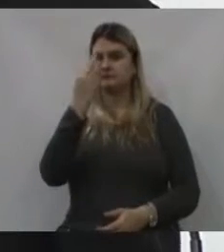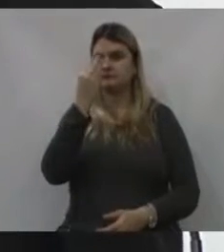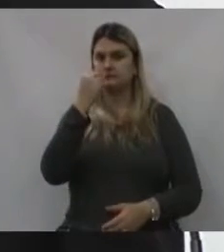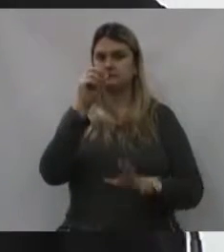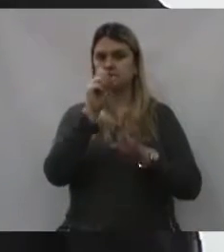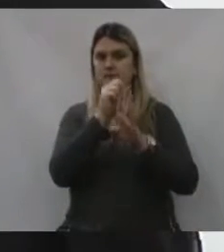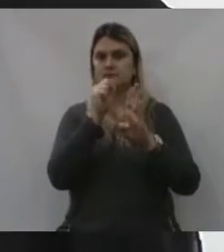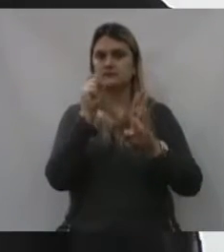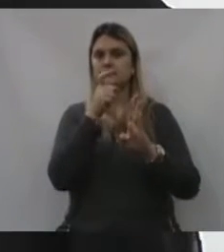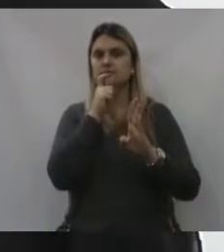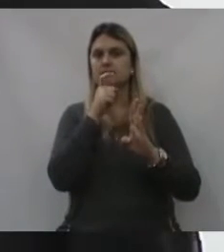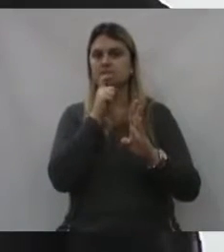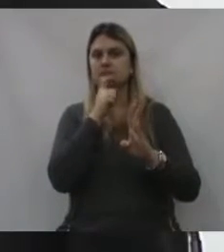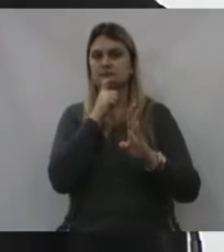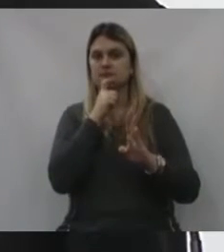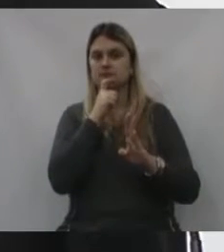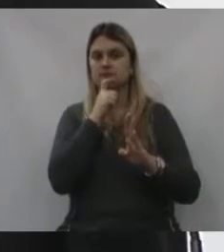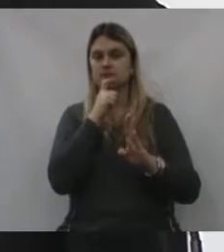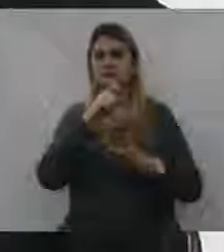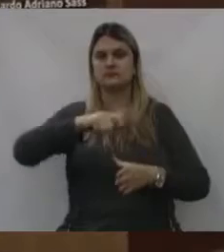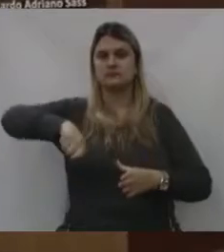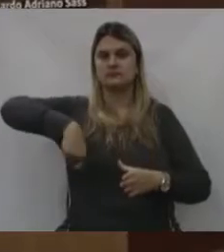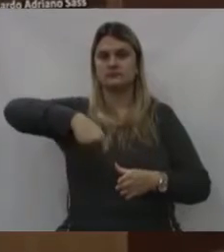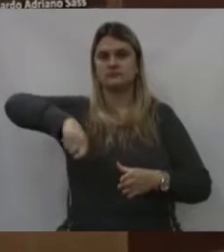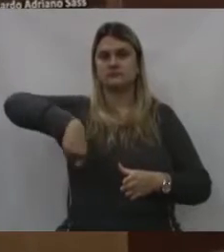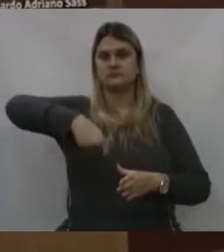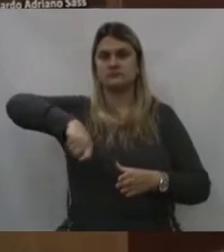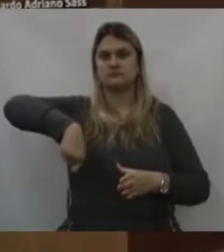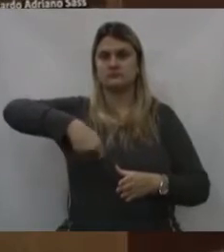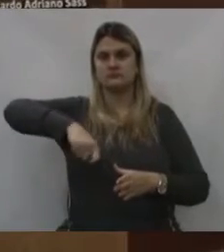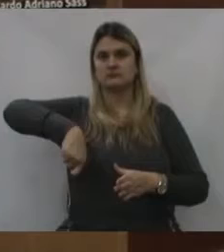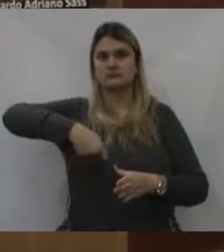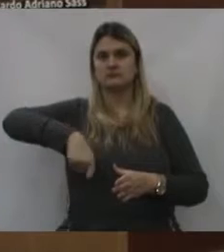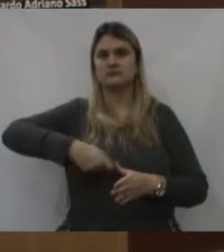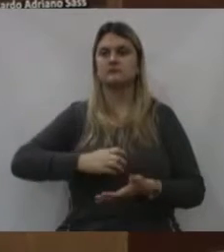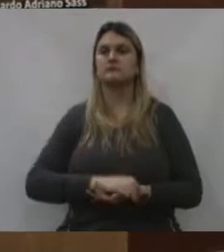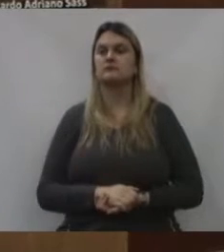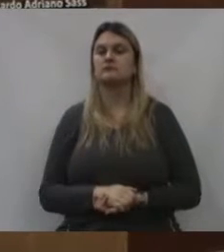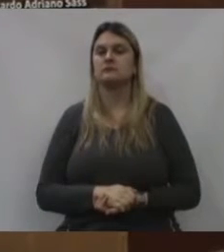As duas câmaras frias, pode passar. Aqui as panelas.